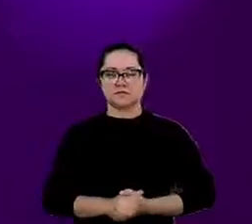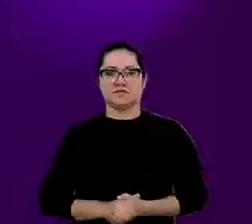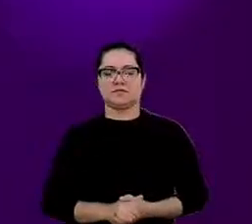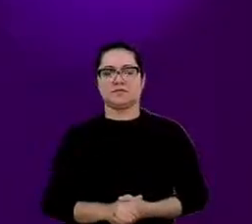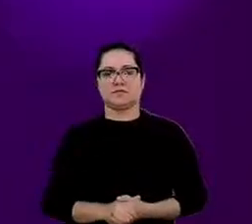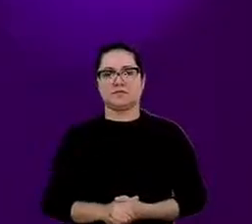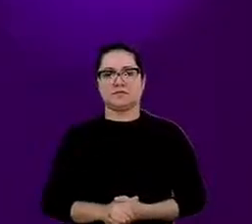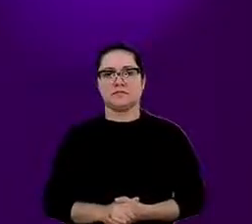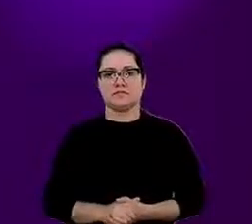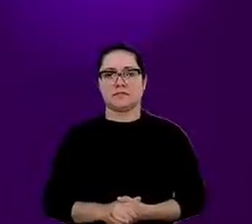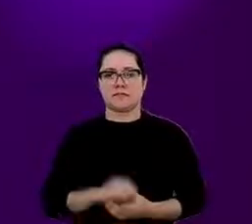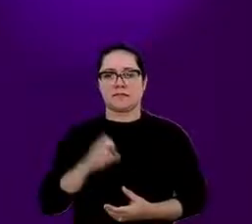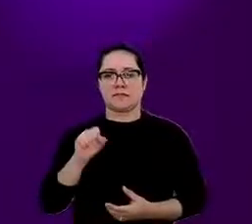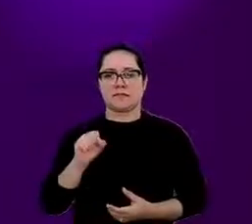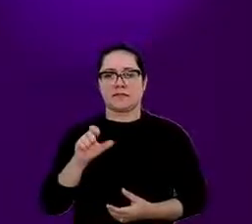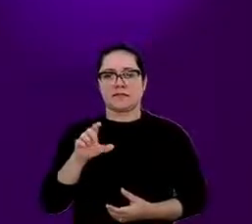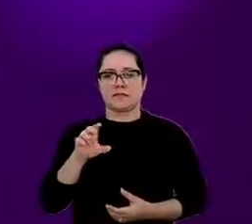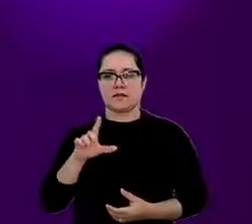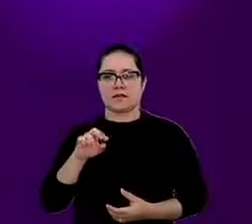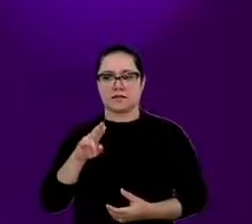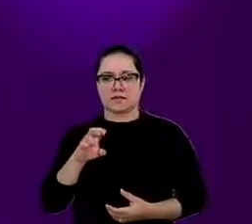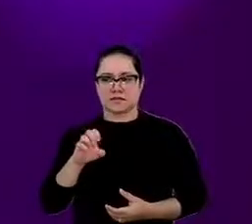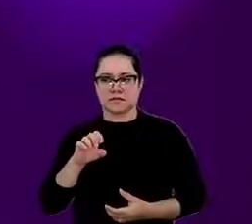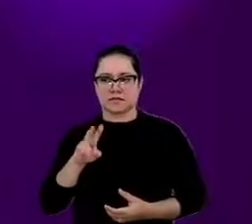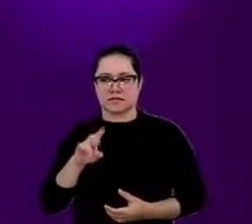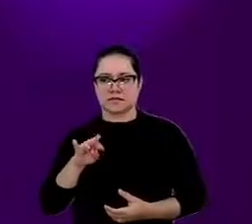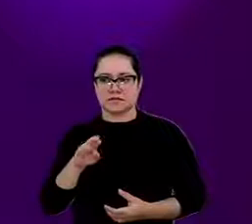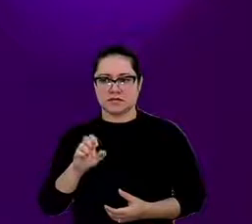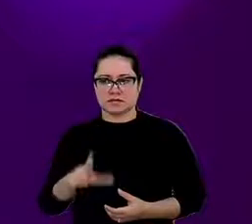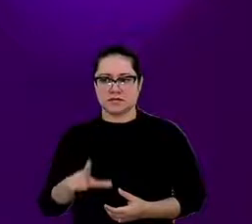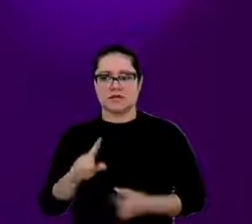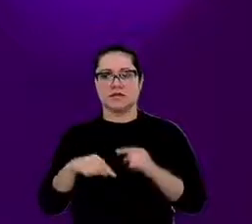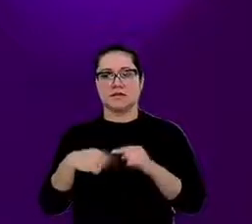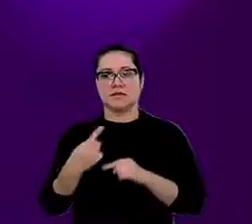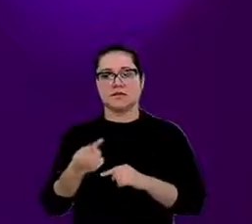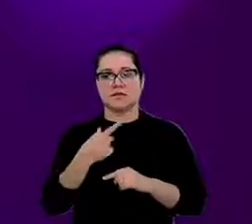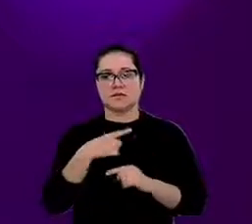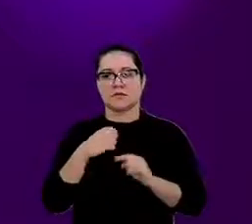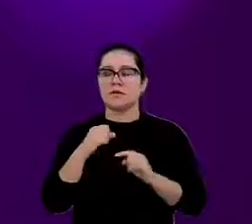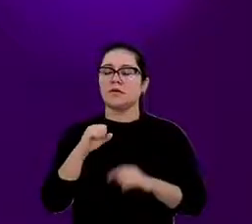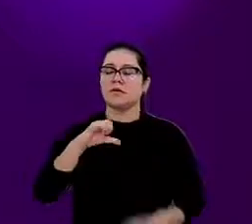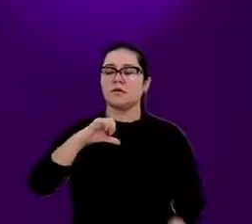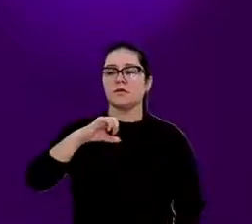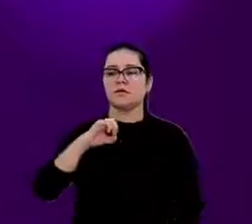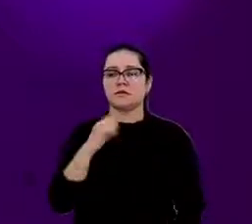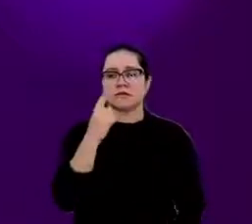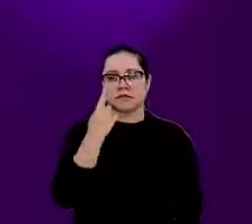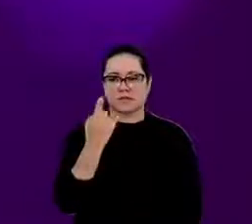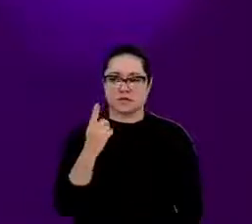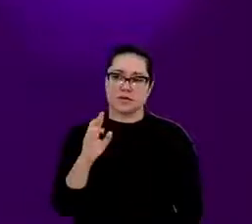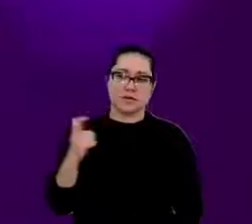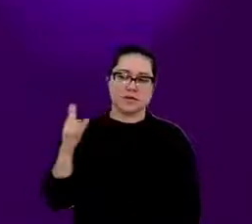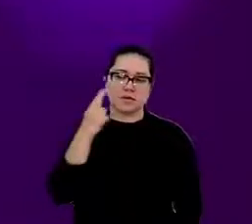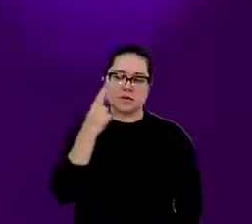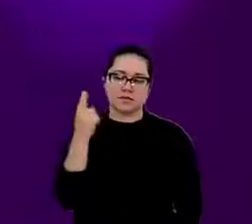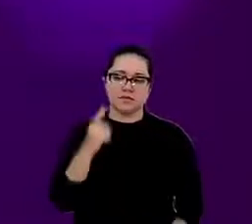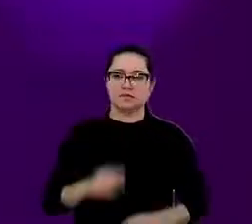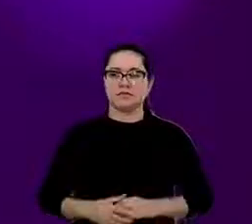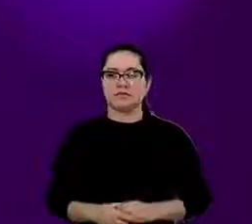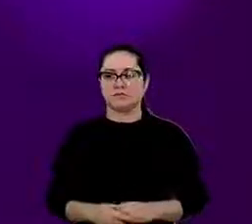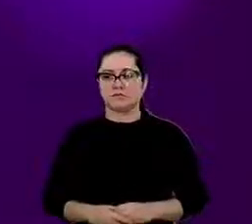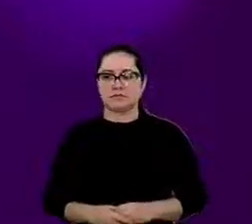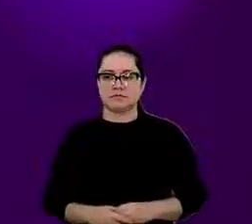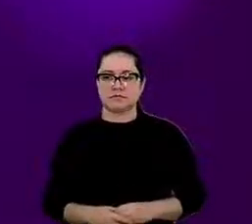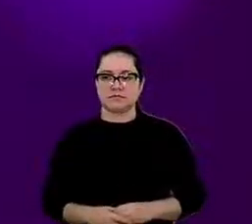estenose mitral. Na década de 90, com os dispositivos, os oclusores, né, para os defeitos septais, inicialmente CIA,